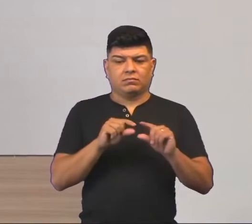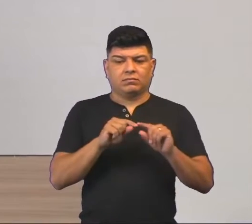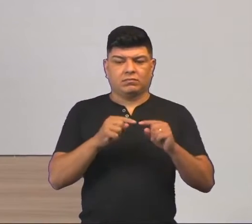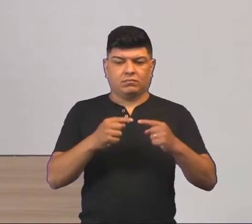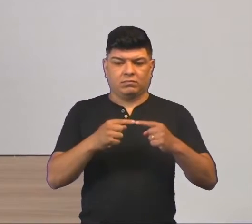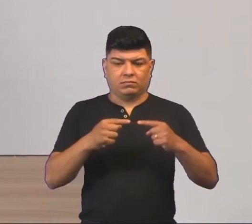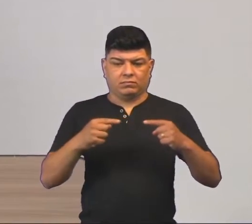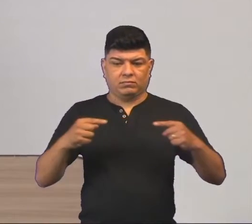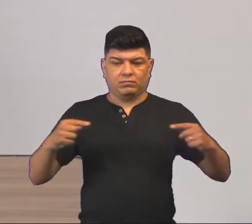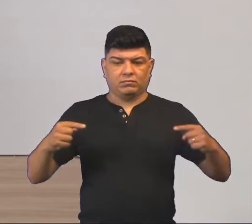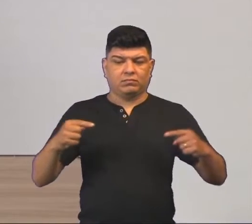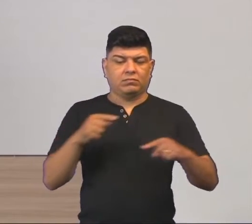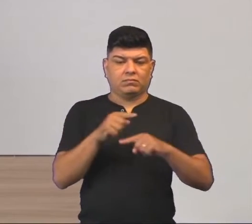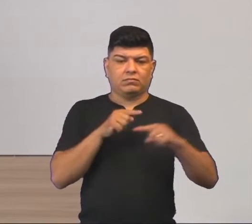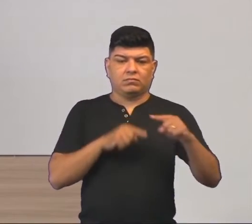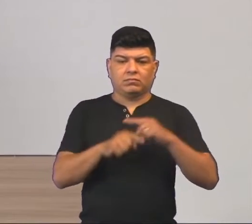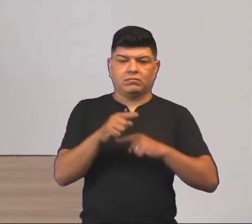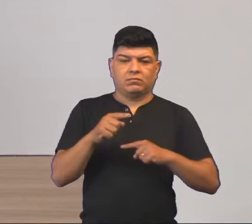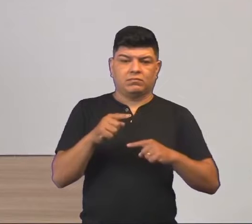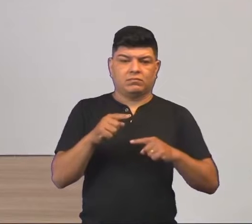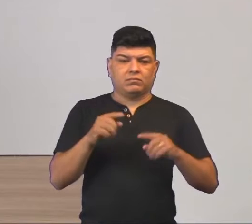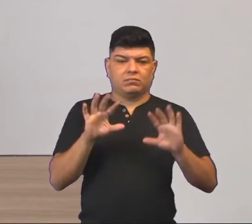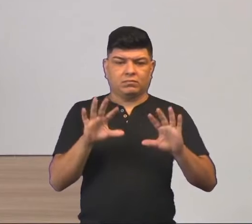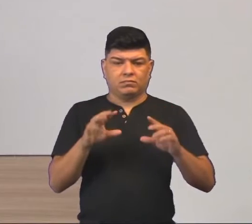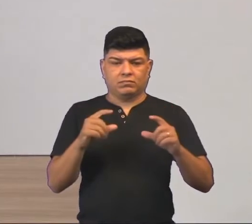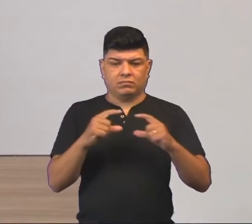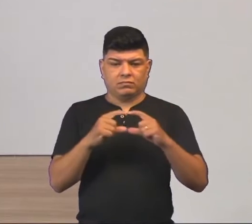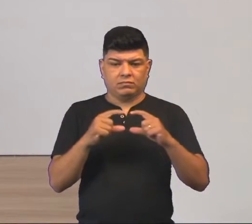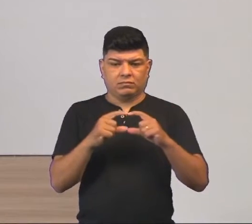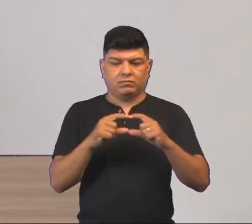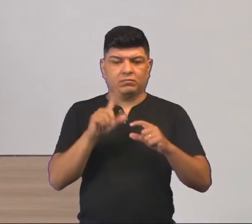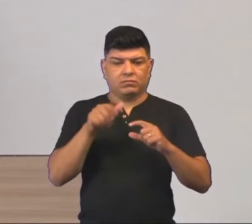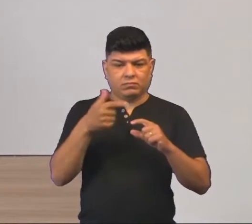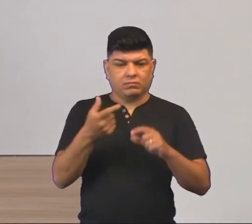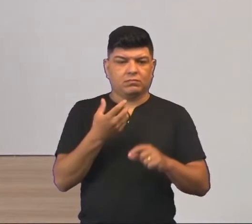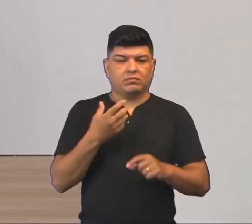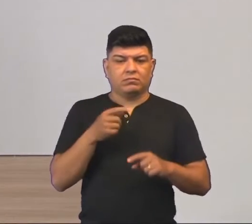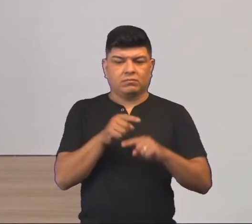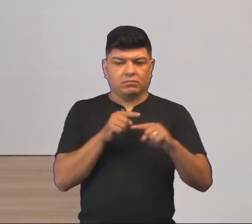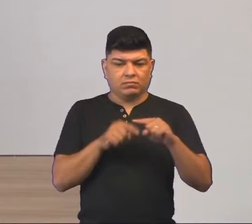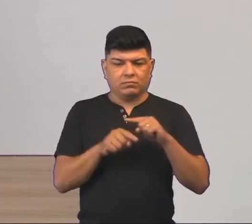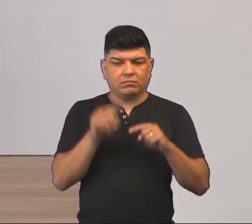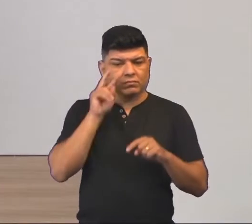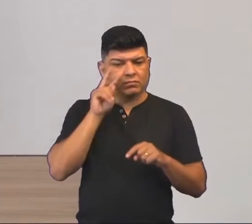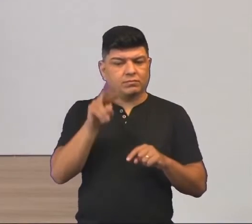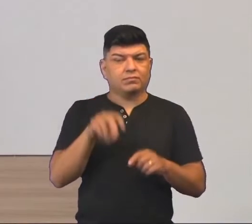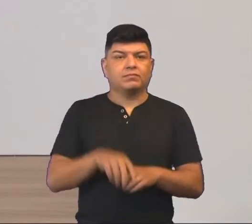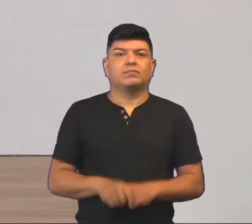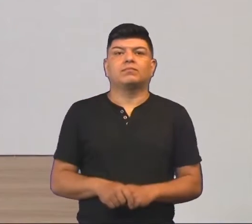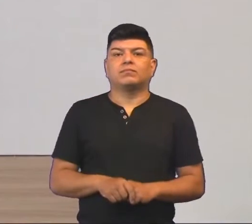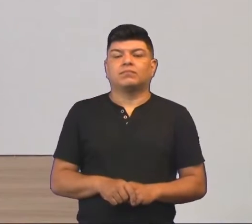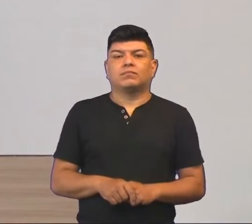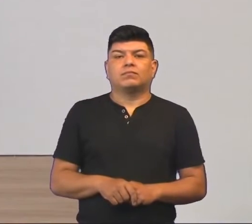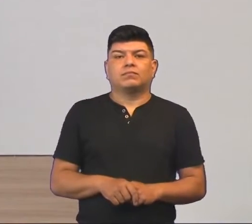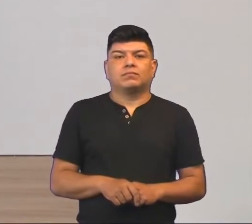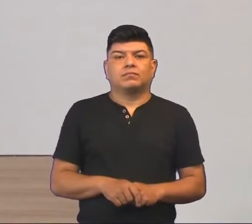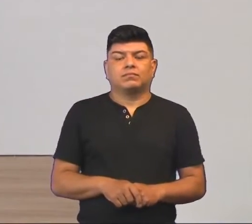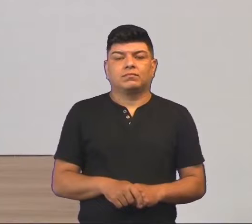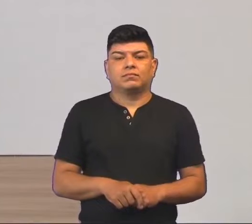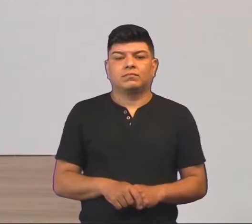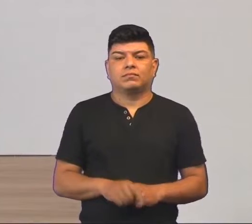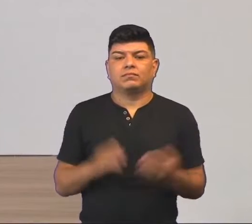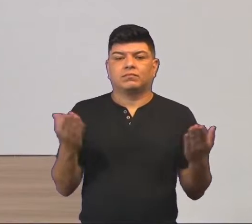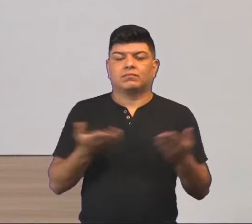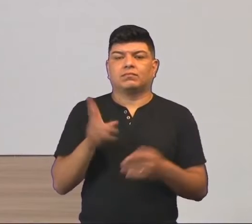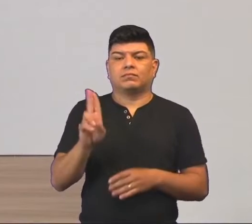numérica. Tá? Por isso que eu estou dividindo ele em partes nessas tirinhas. Vamos fazer outra divisão para você observar isso, olha só. Agora